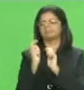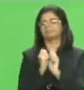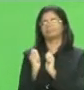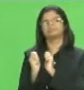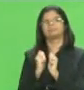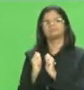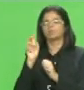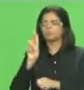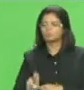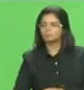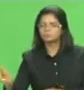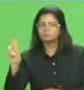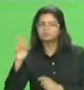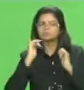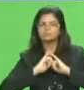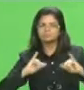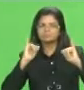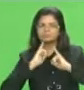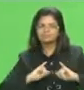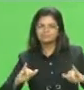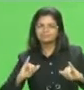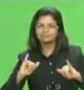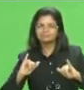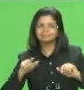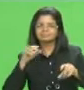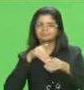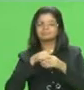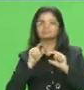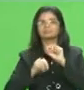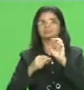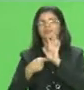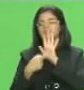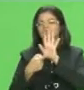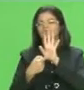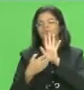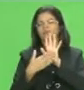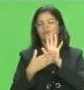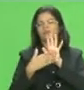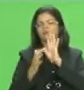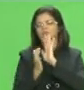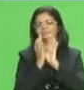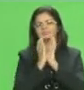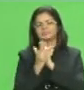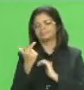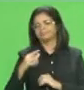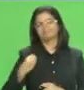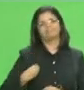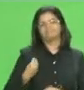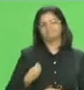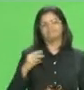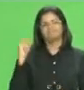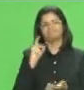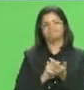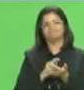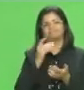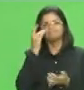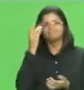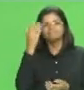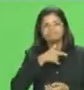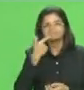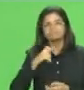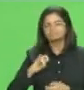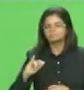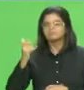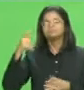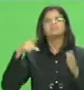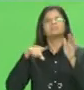Que usa a propaganda eleitoral, para mostrar a você, uma cidade que não existe, e que não deixa a oportunidade, nem